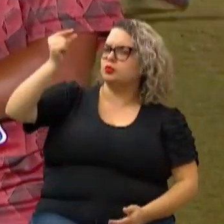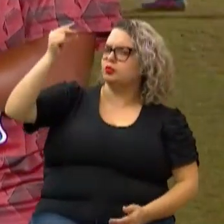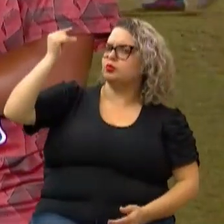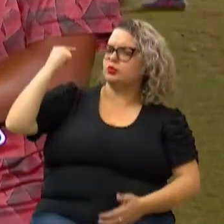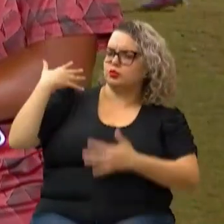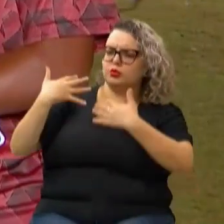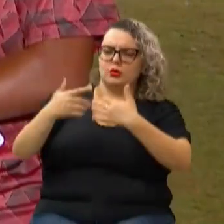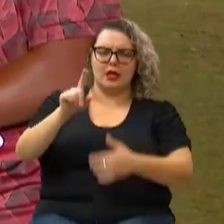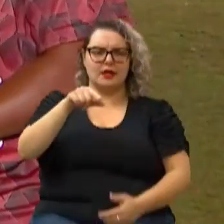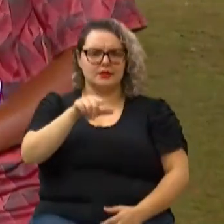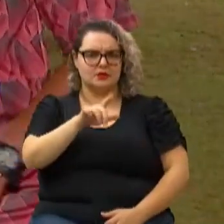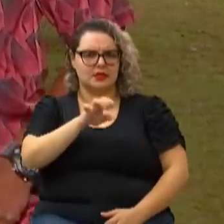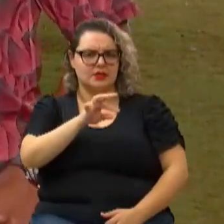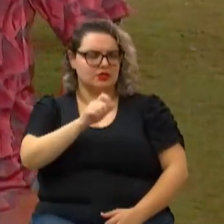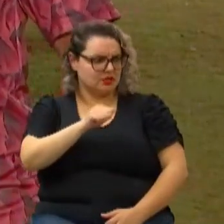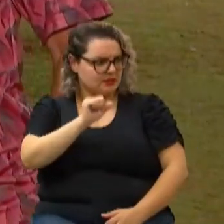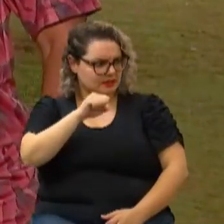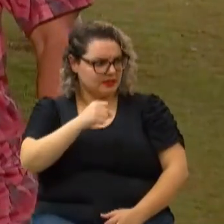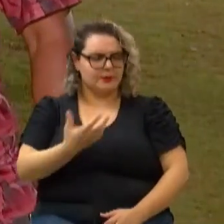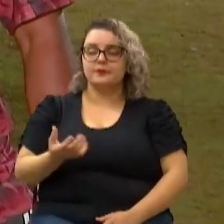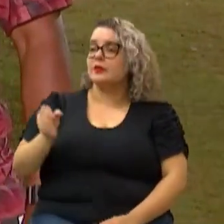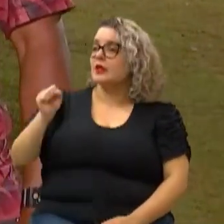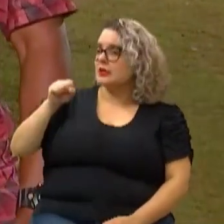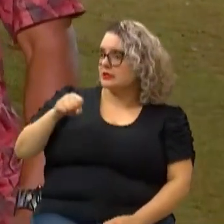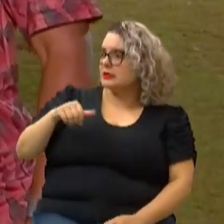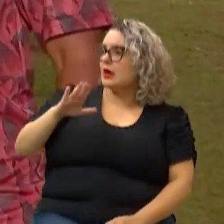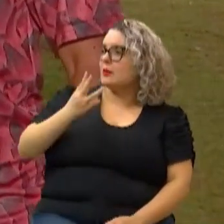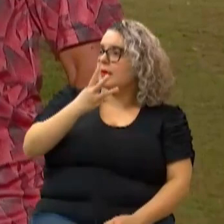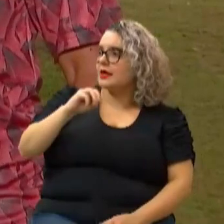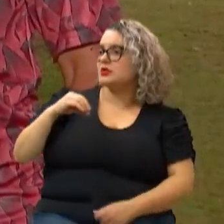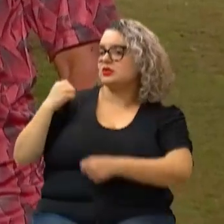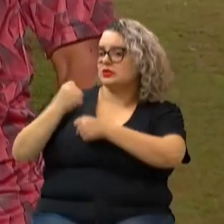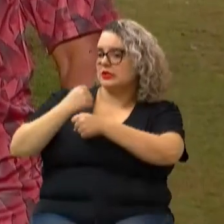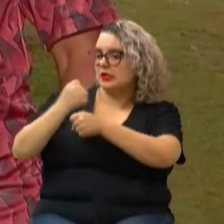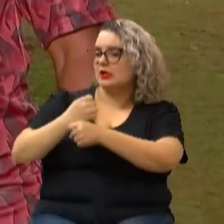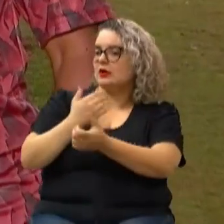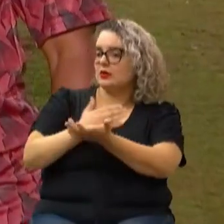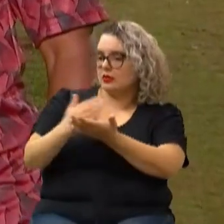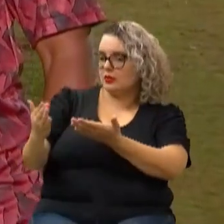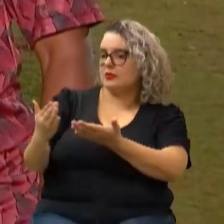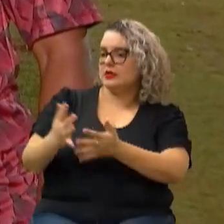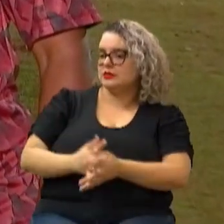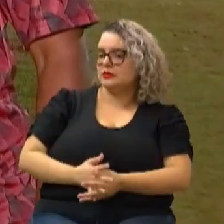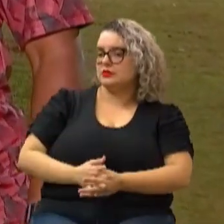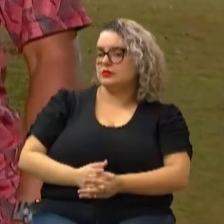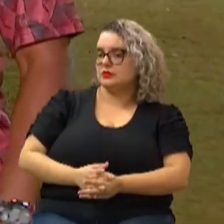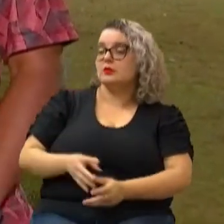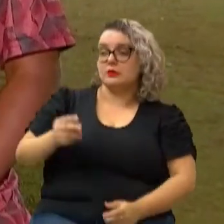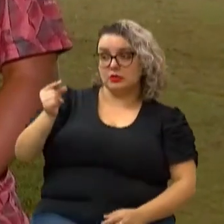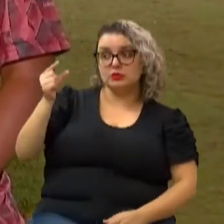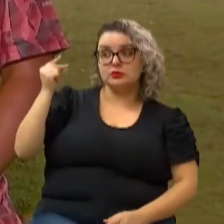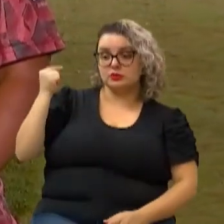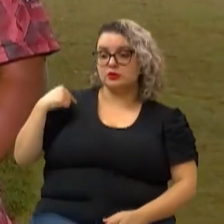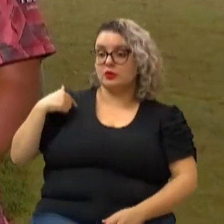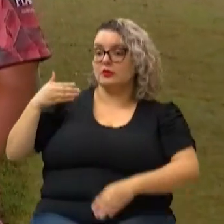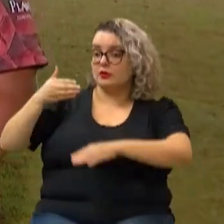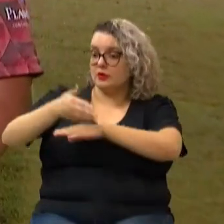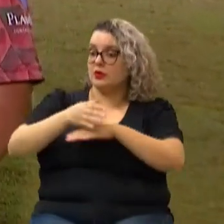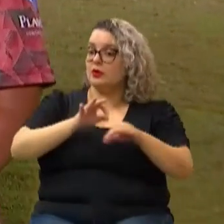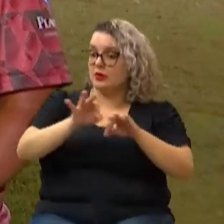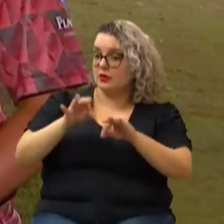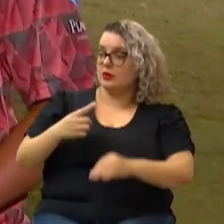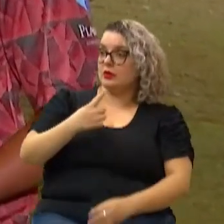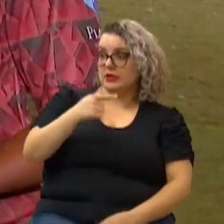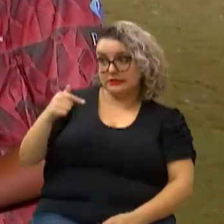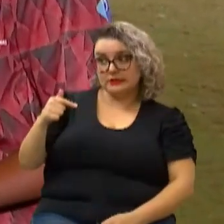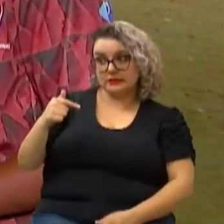faz muitos anos, não é isso, Letícia? Sim, o projeto ele existe há mais de 30 anos, né? Começou faz bastante tempo. Eu faço